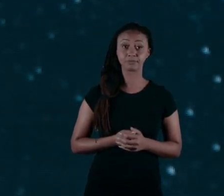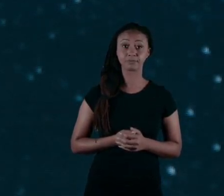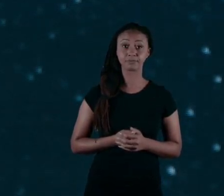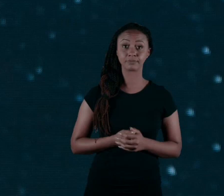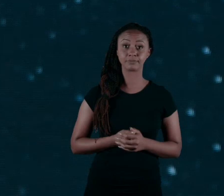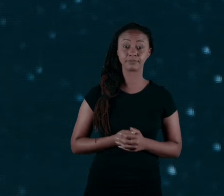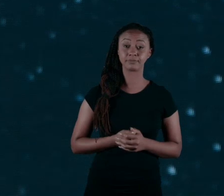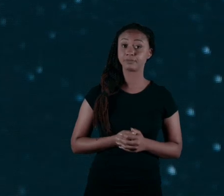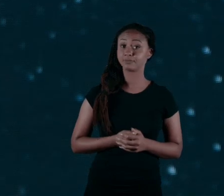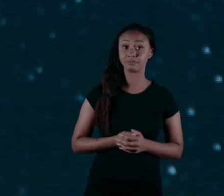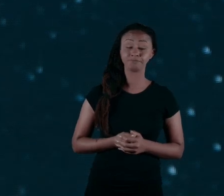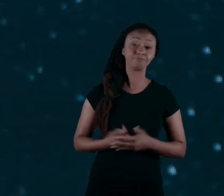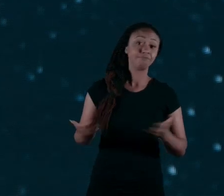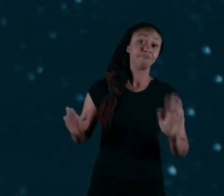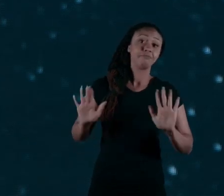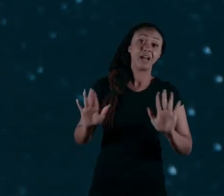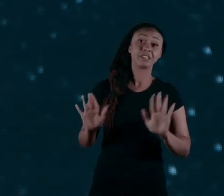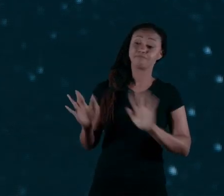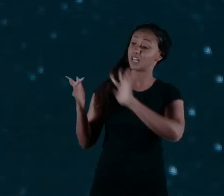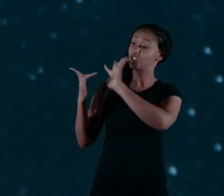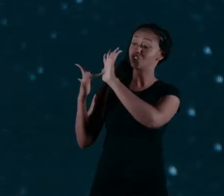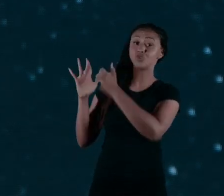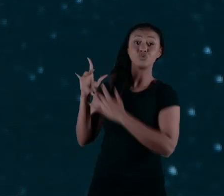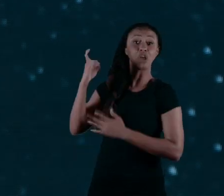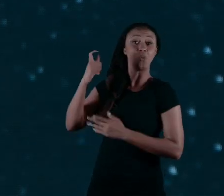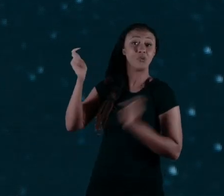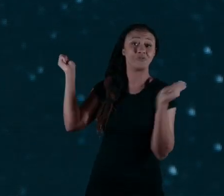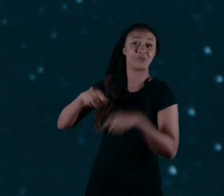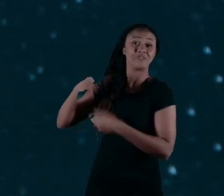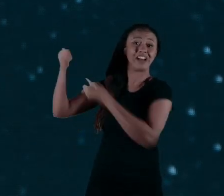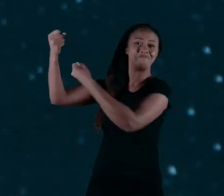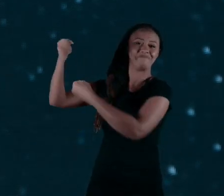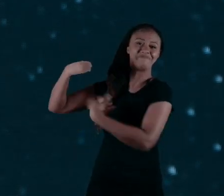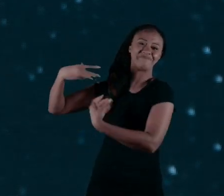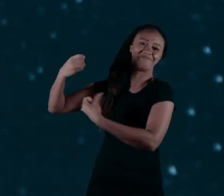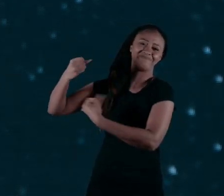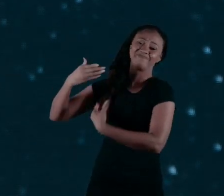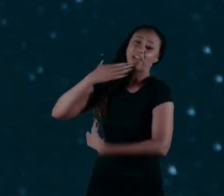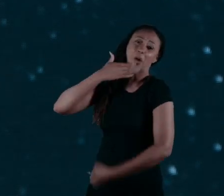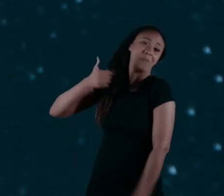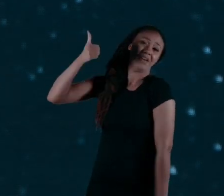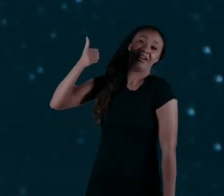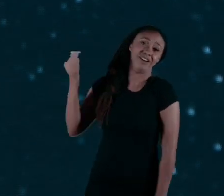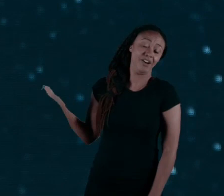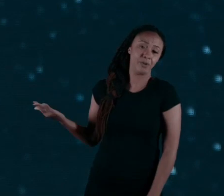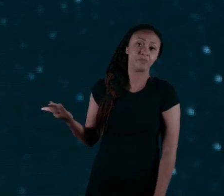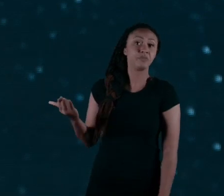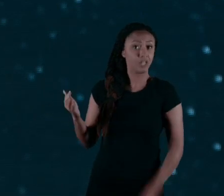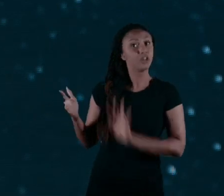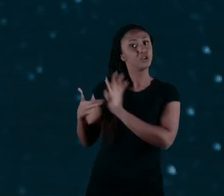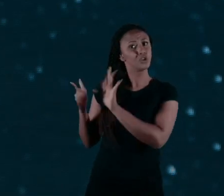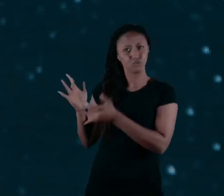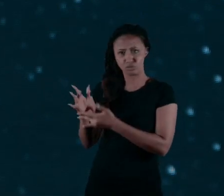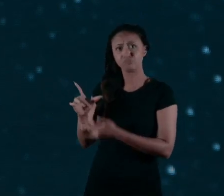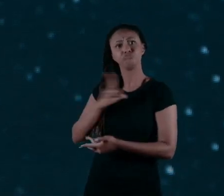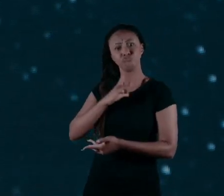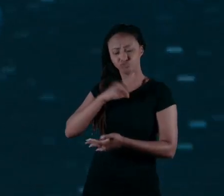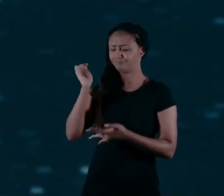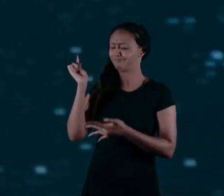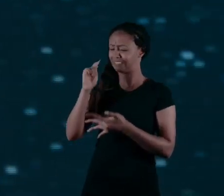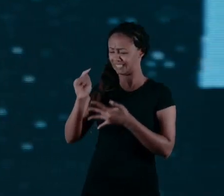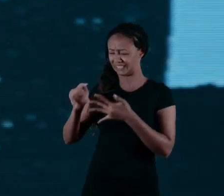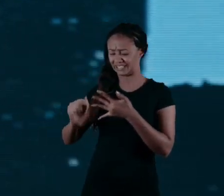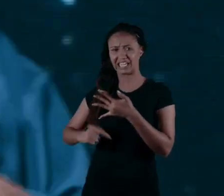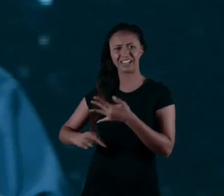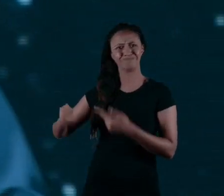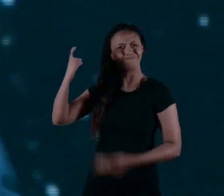Ninguém melhor do que Jesus Cristo para nos ensinar. Porque Jesus tinha tudo isso.